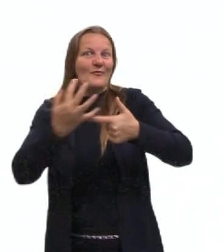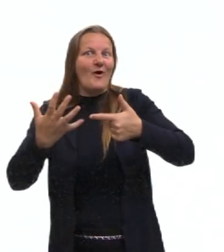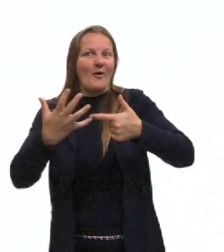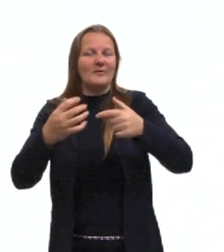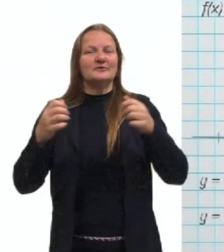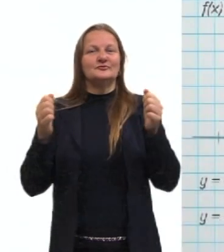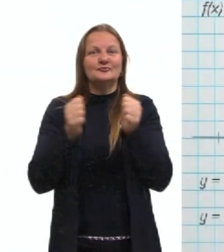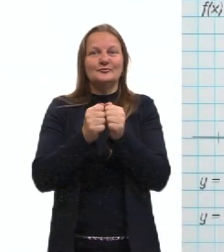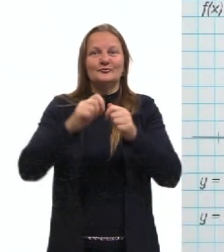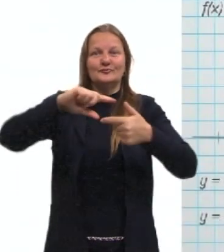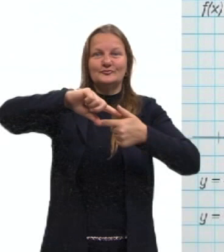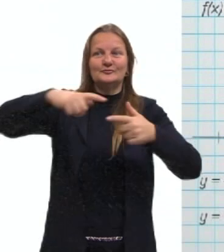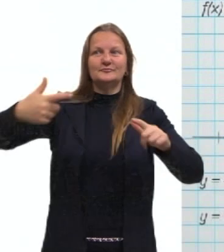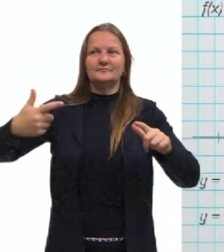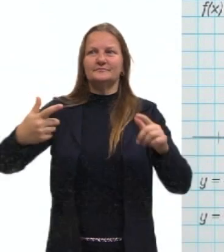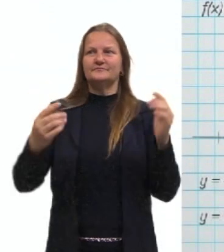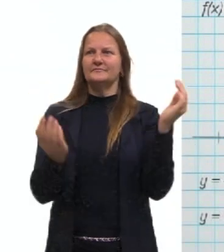geometria.